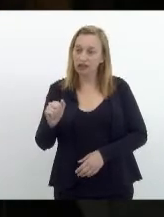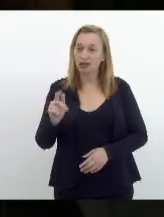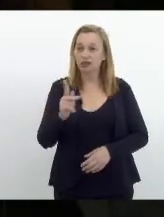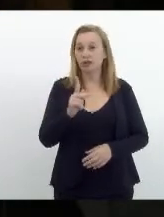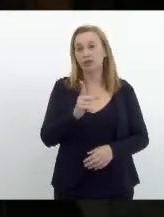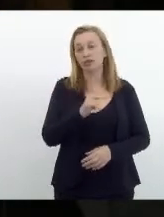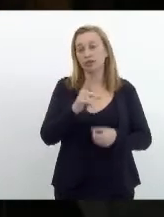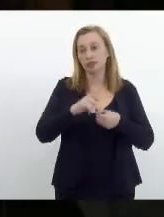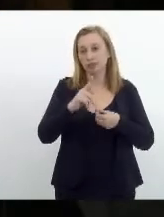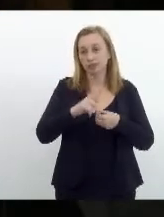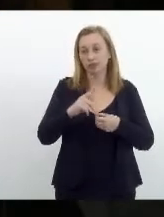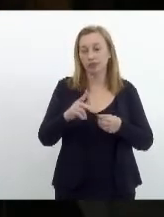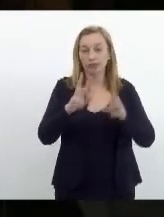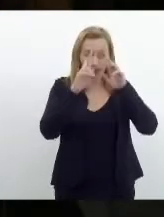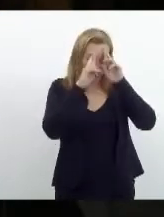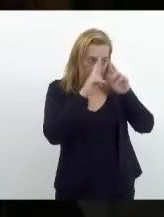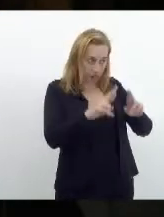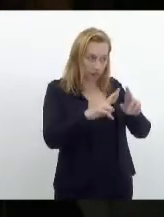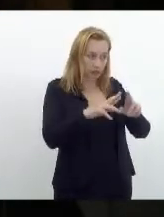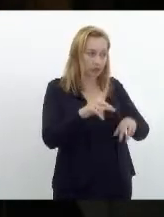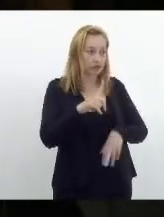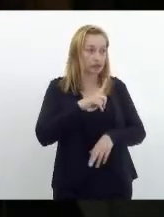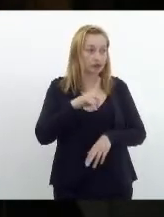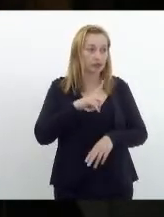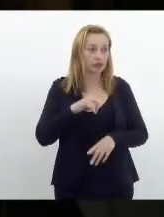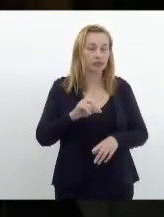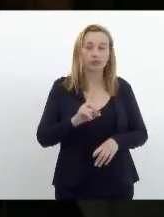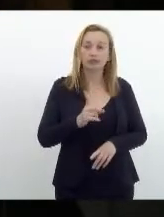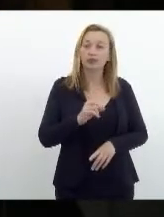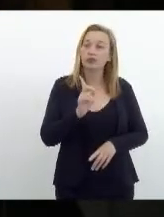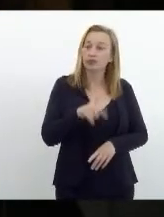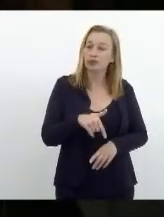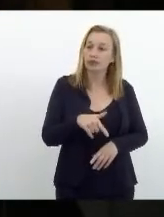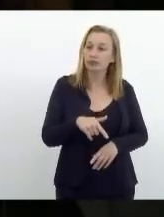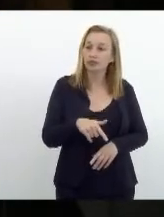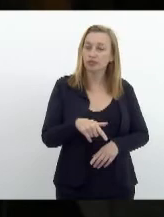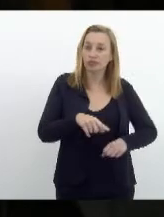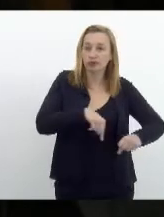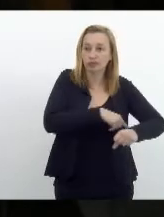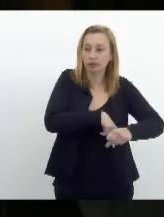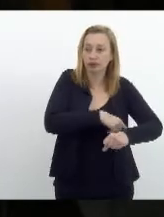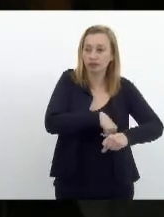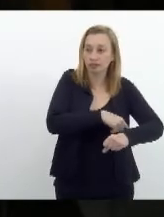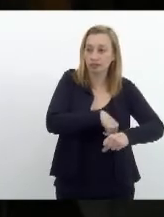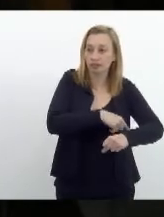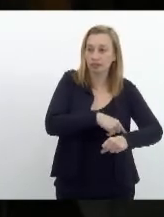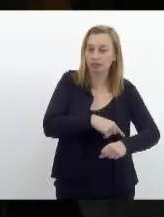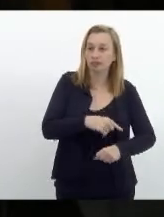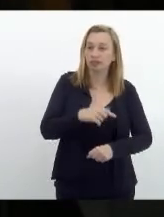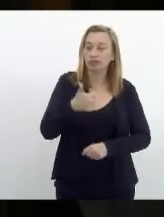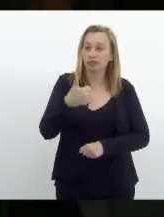merecem, não é quem está cozinhando com um botijão de 13 quilos